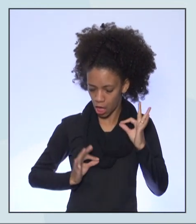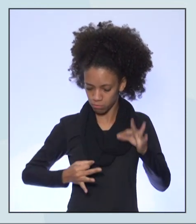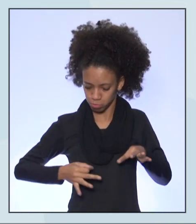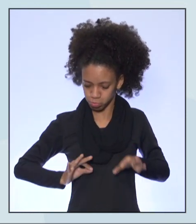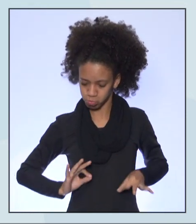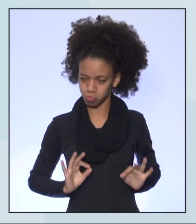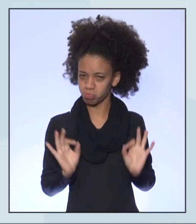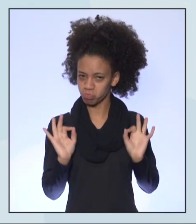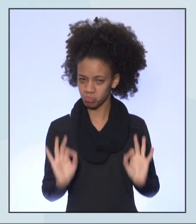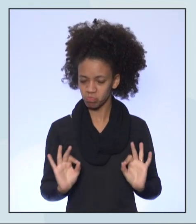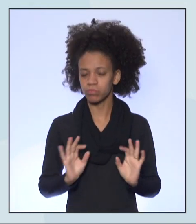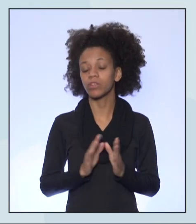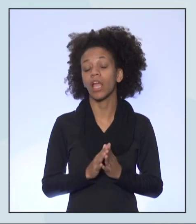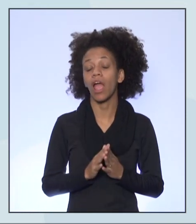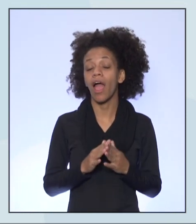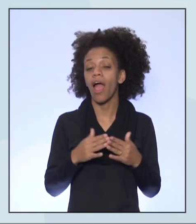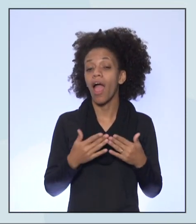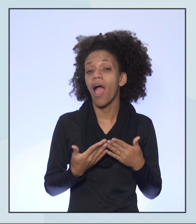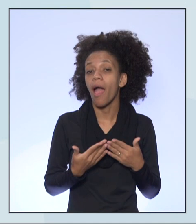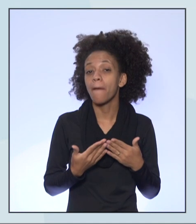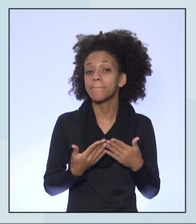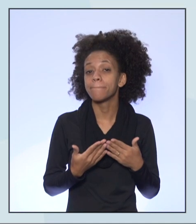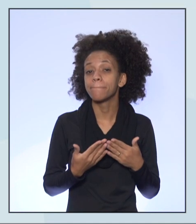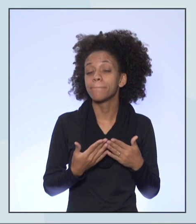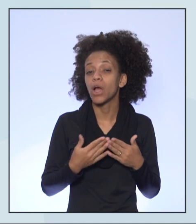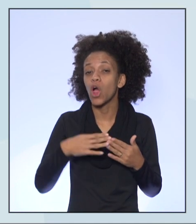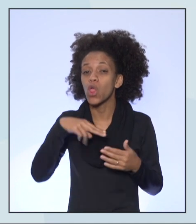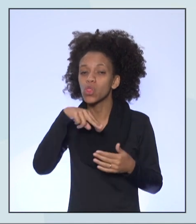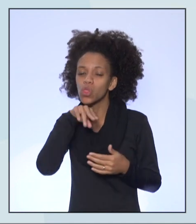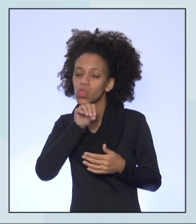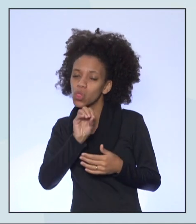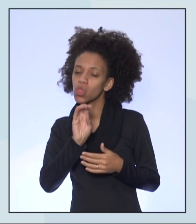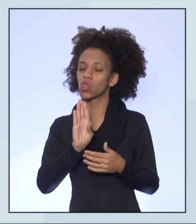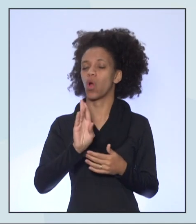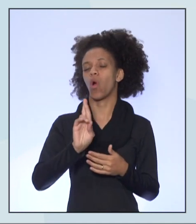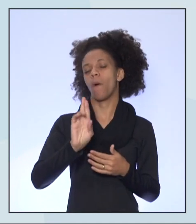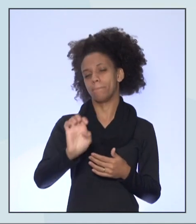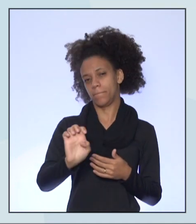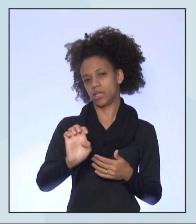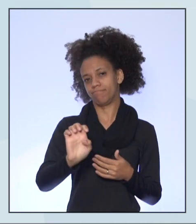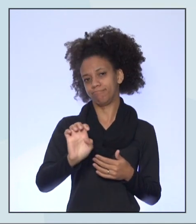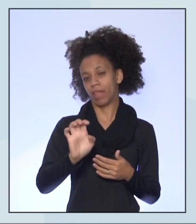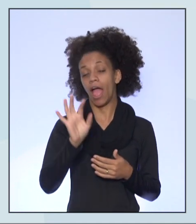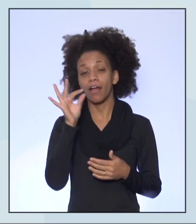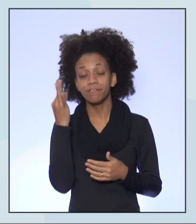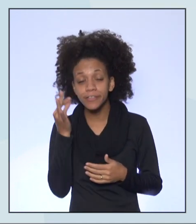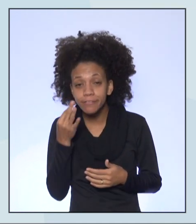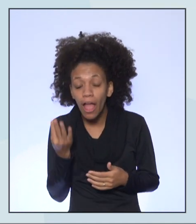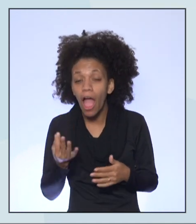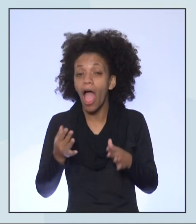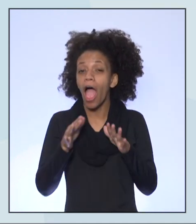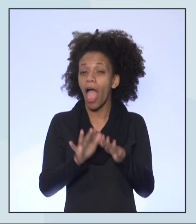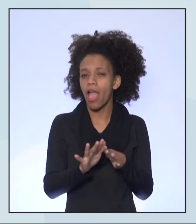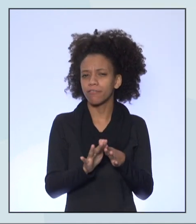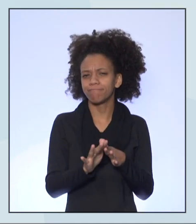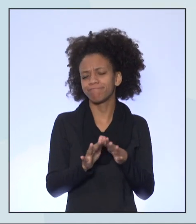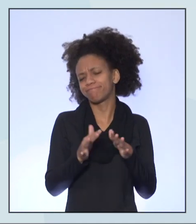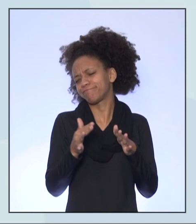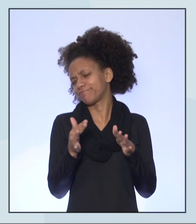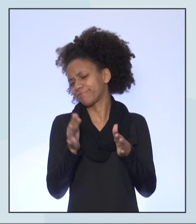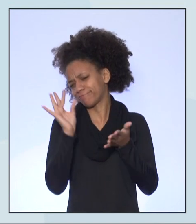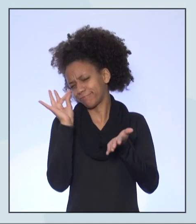pomposas, são os nobres. A nobreza francesa, ela era